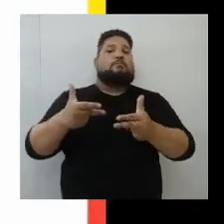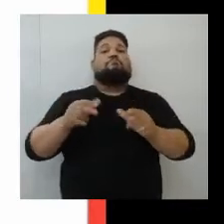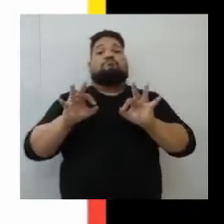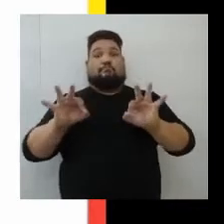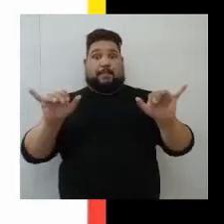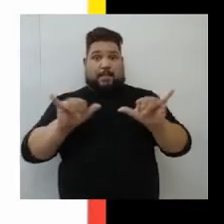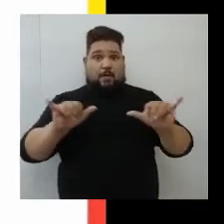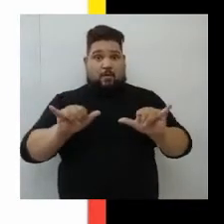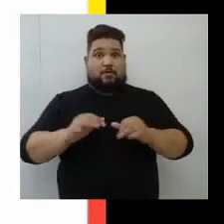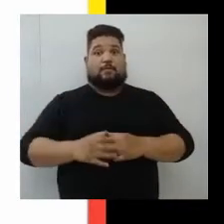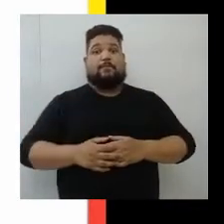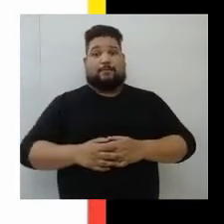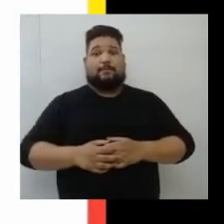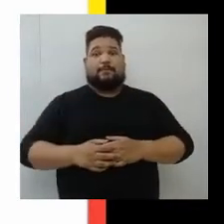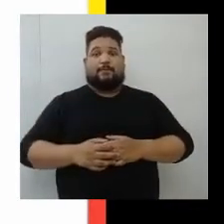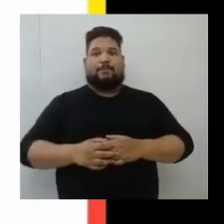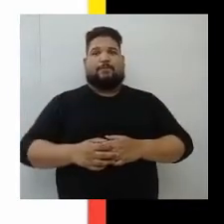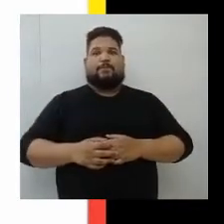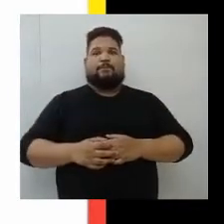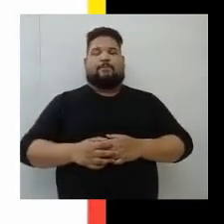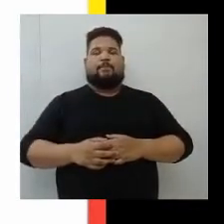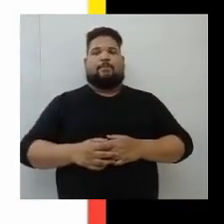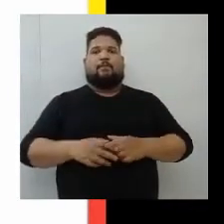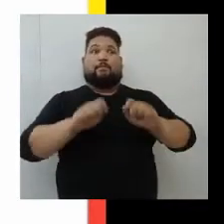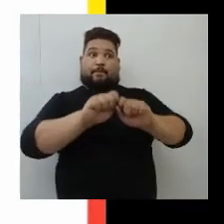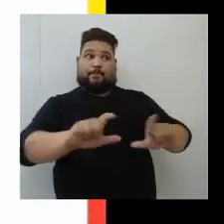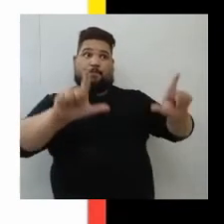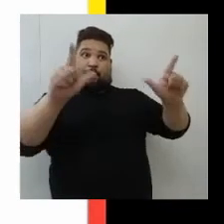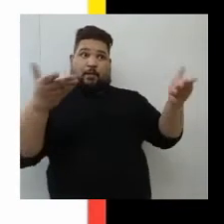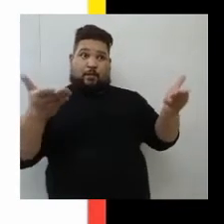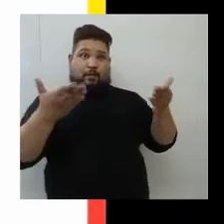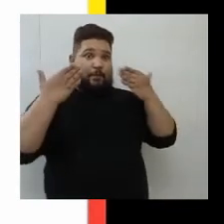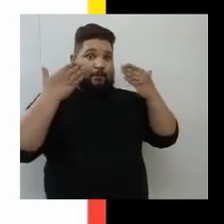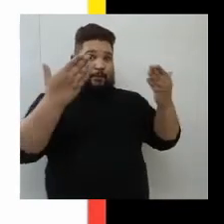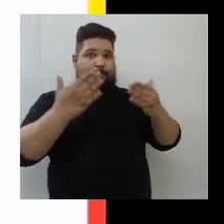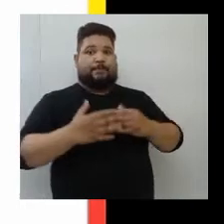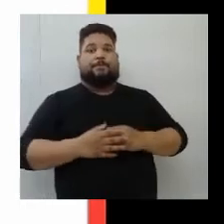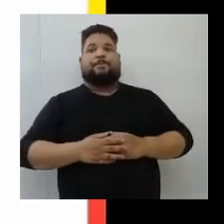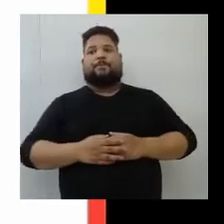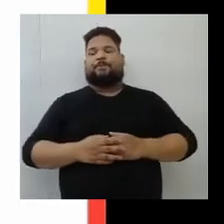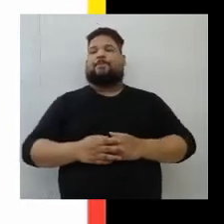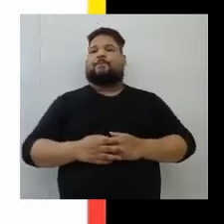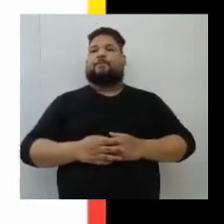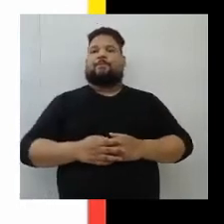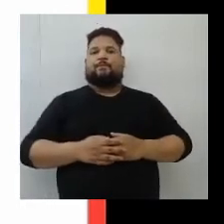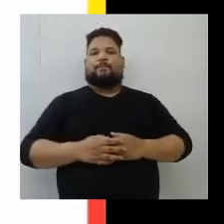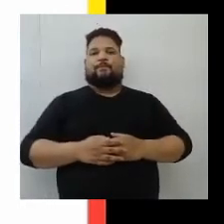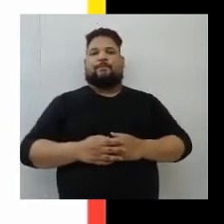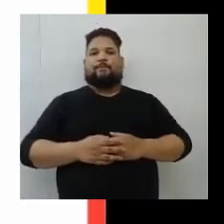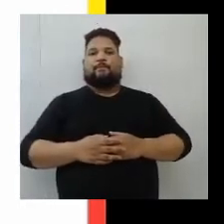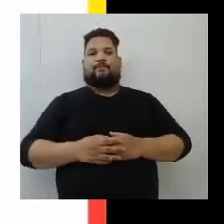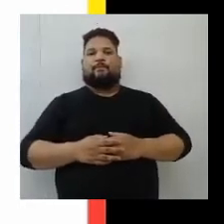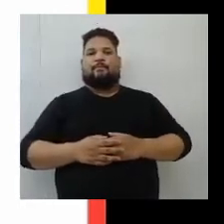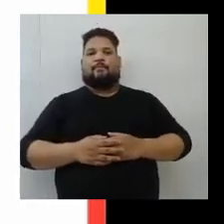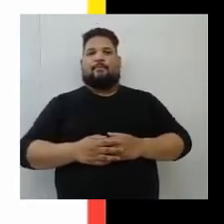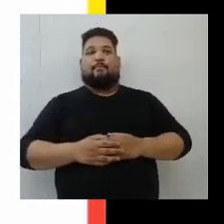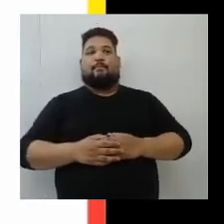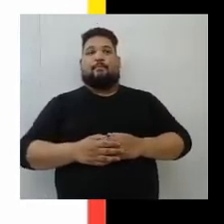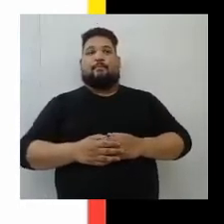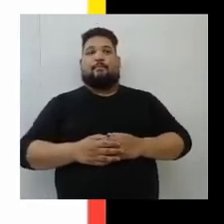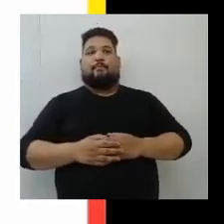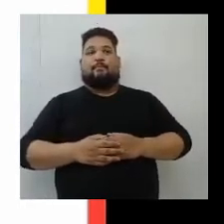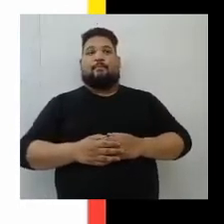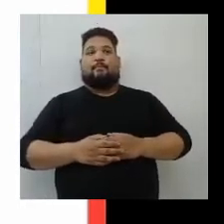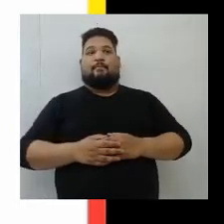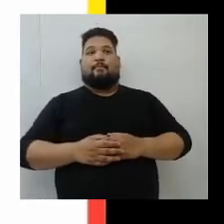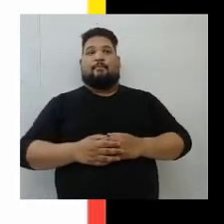Tranquilão? Então veja. Corta aí para o slide, por favor. Observe, principalmente, os 3 primeiros